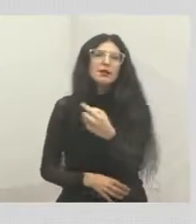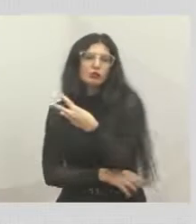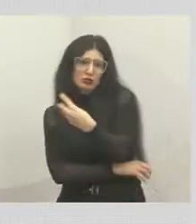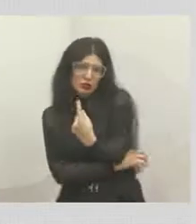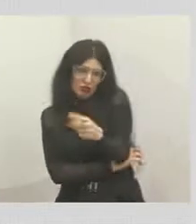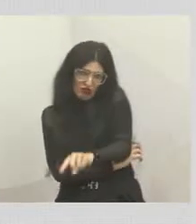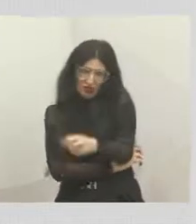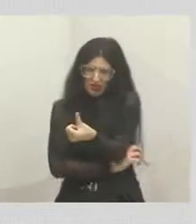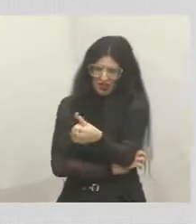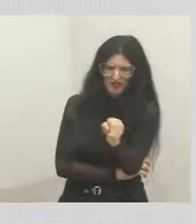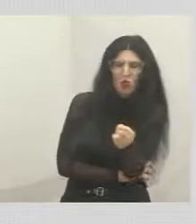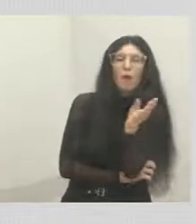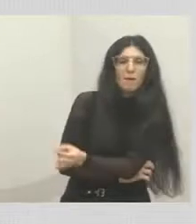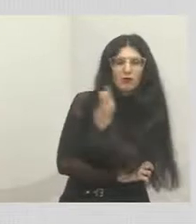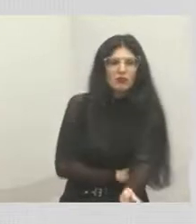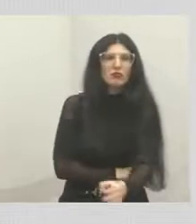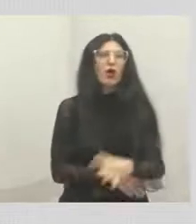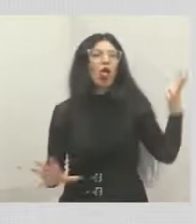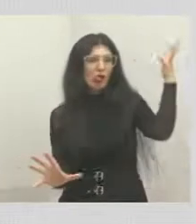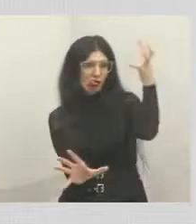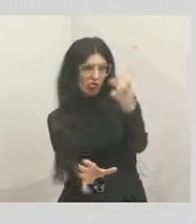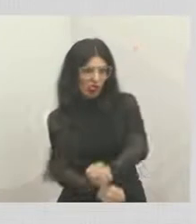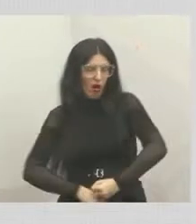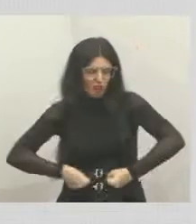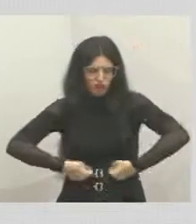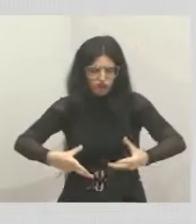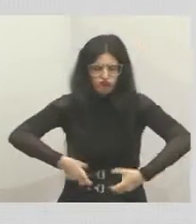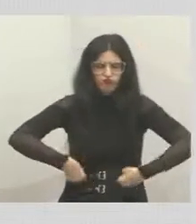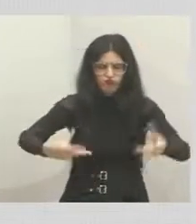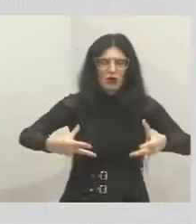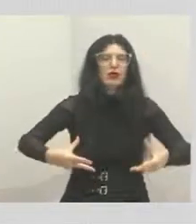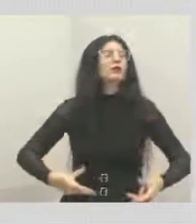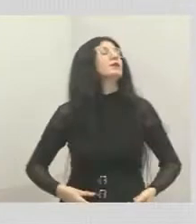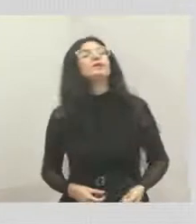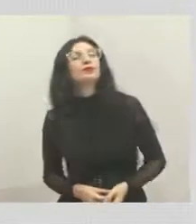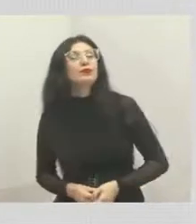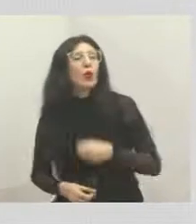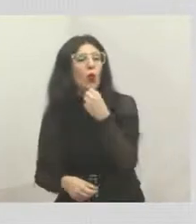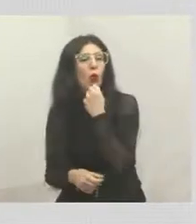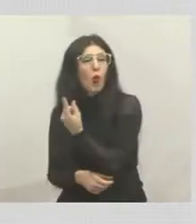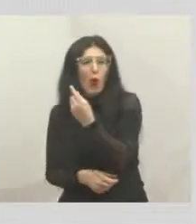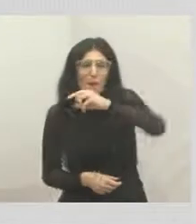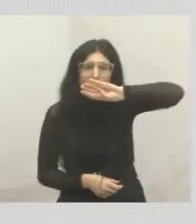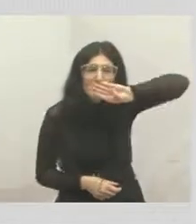31,68%. Total da despesa do município,